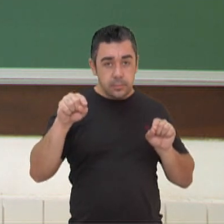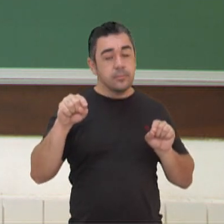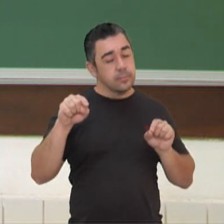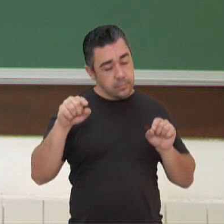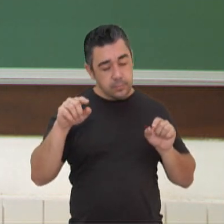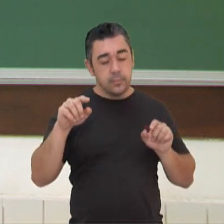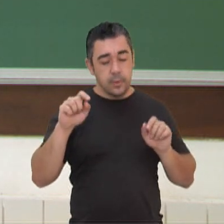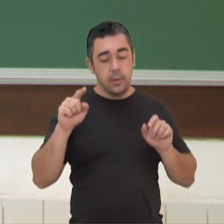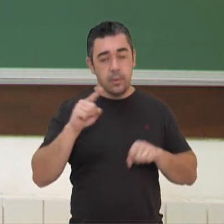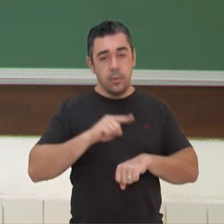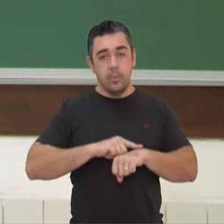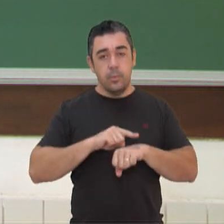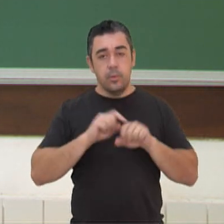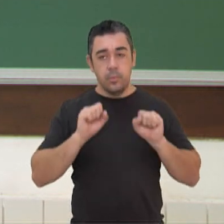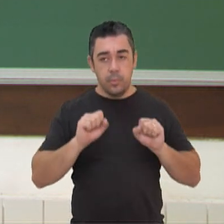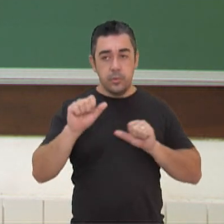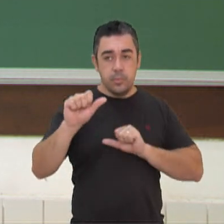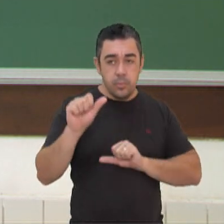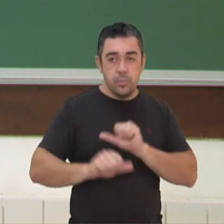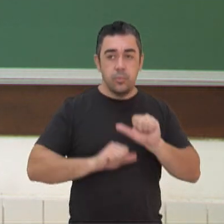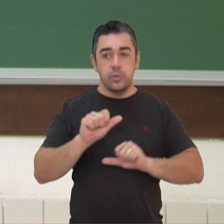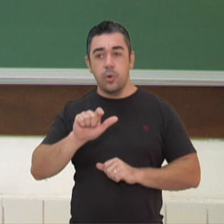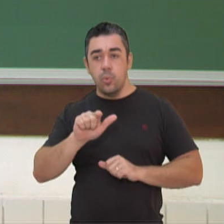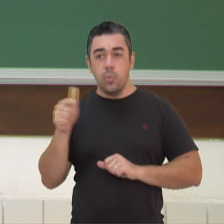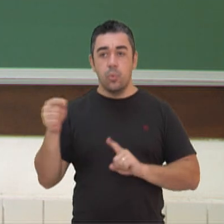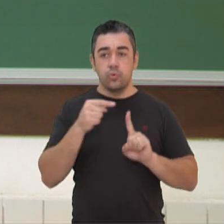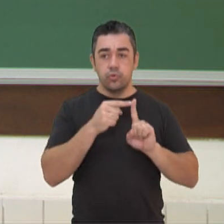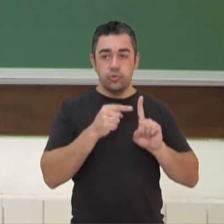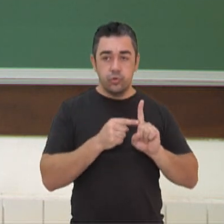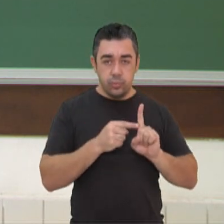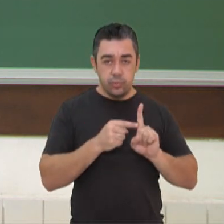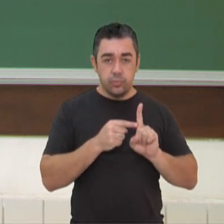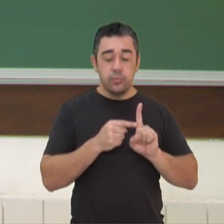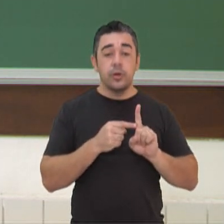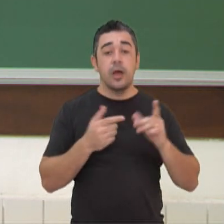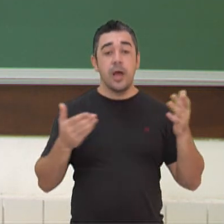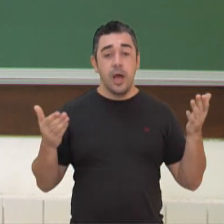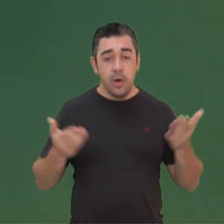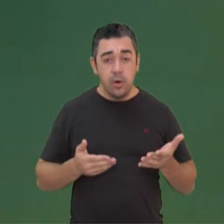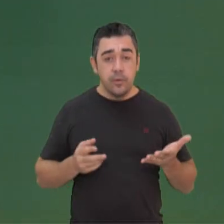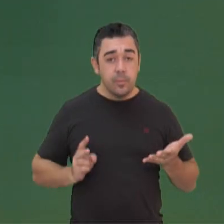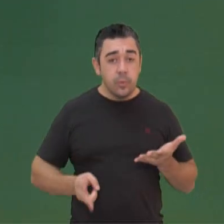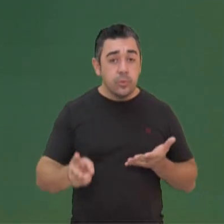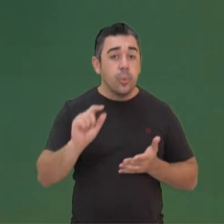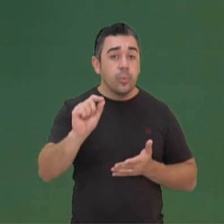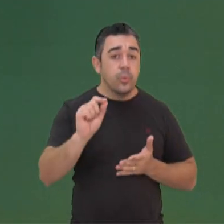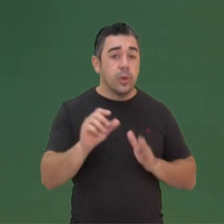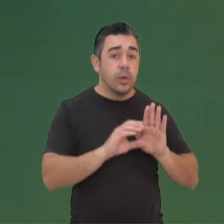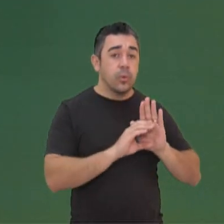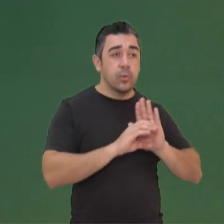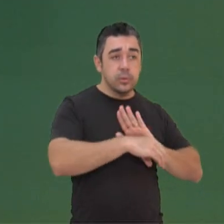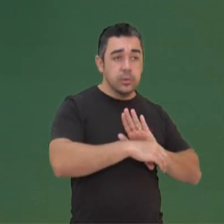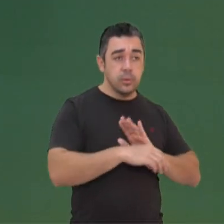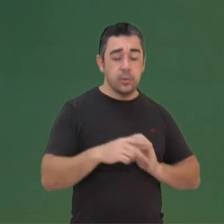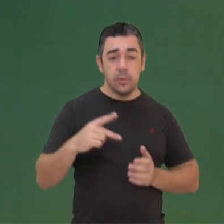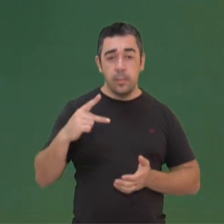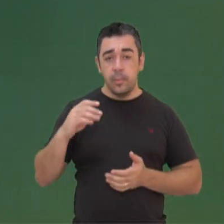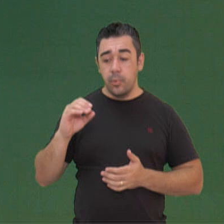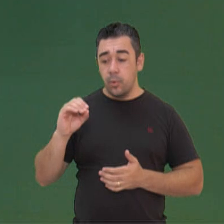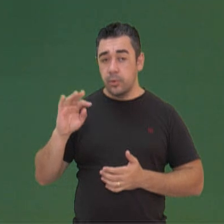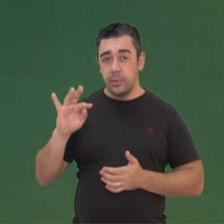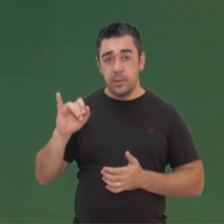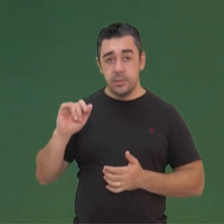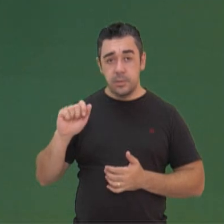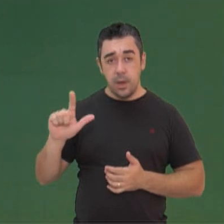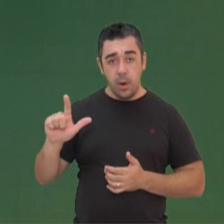algum momento ela poderia se transformar em outro tipo de energia. E agora a gente vai avançar no conceito chamado potencial elétrico, né?